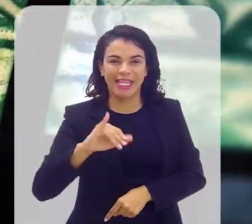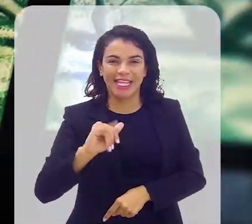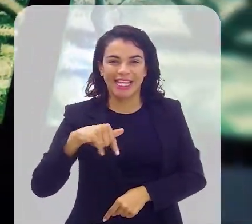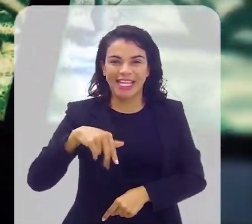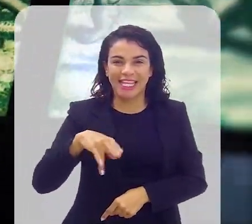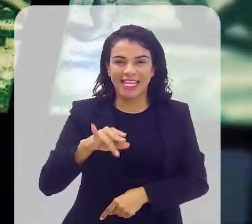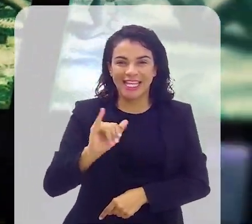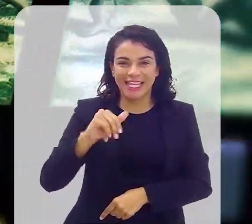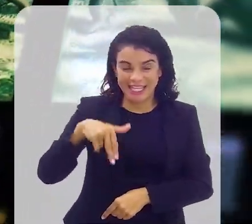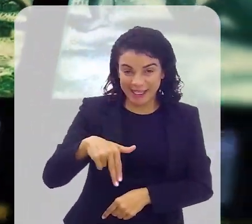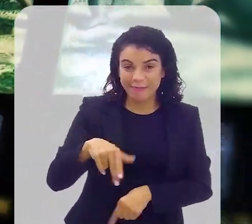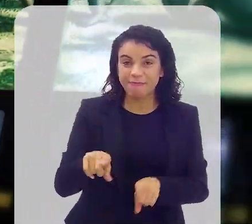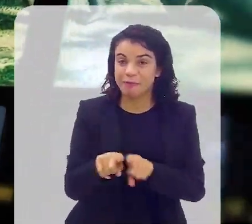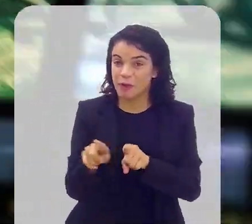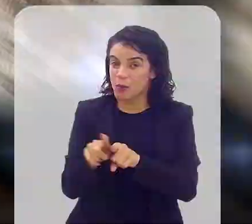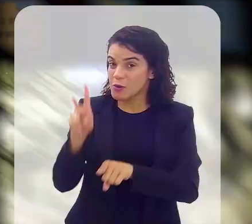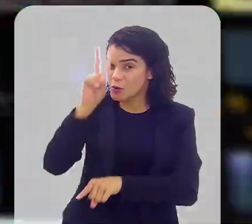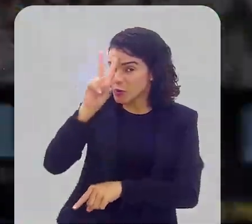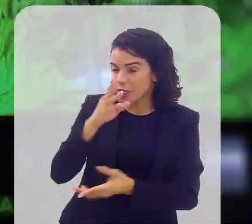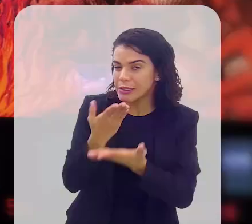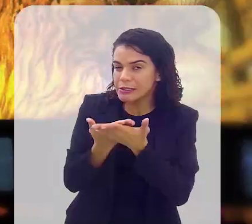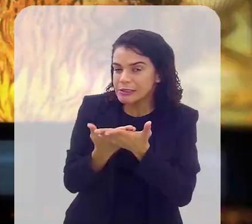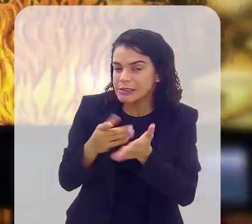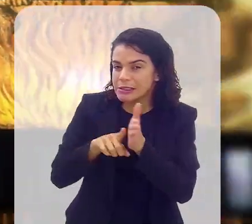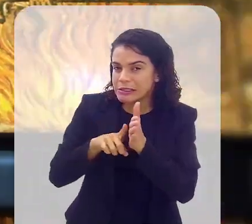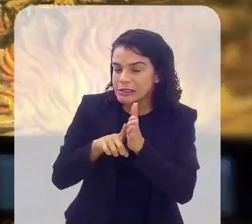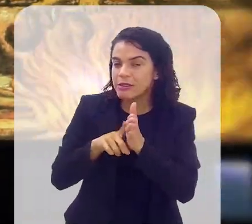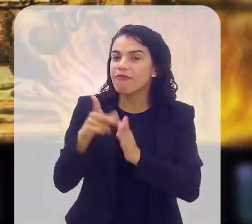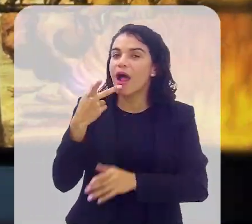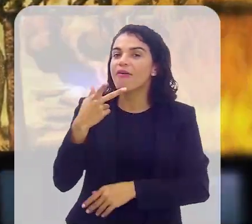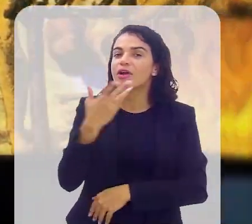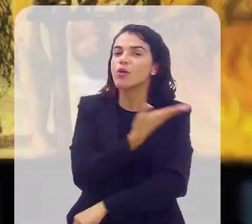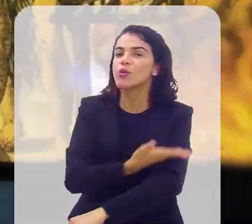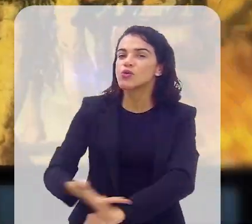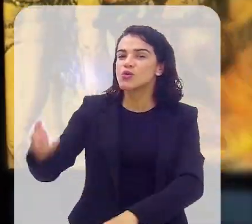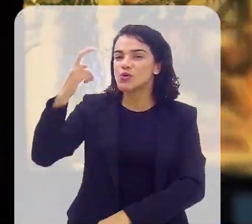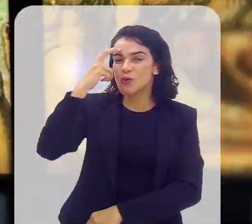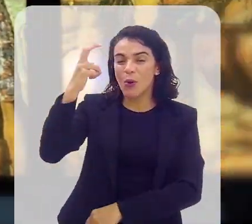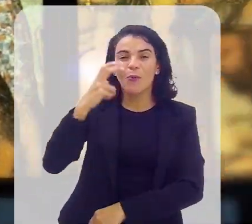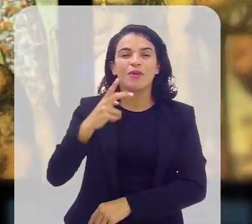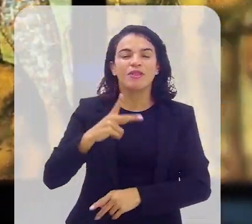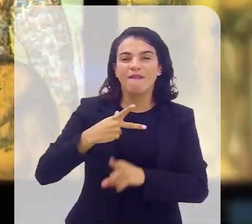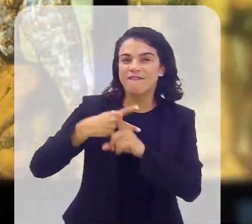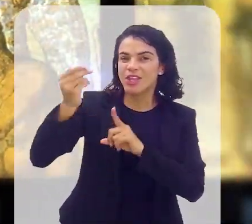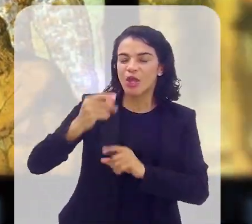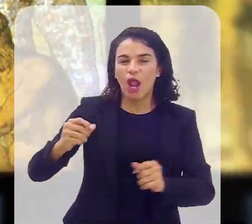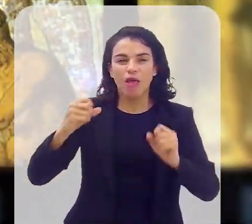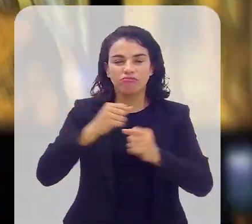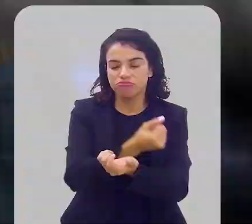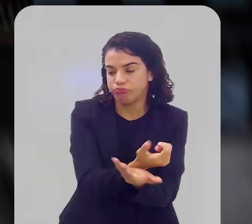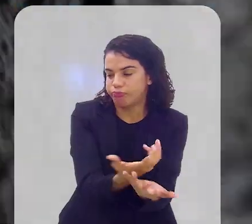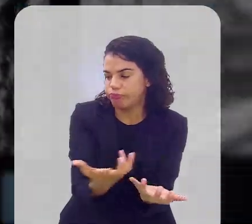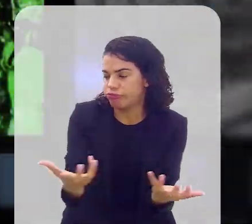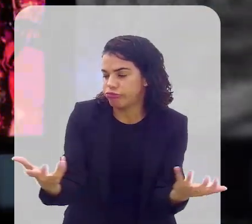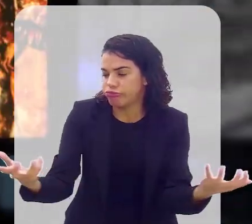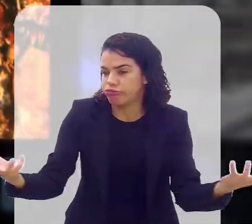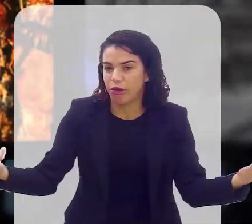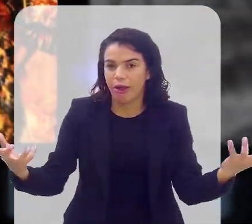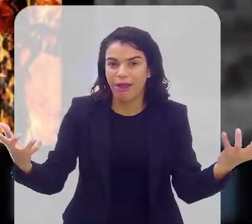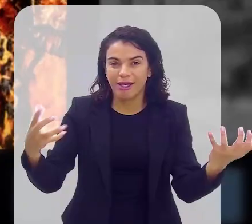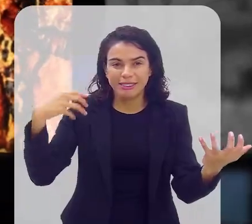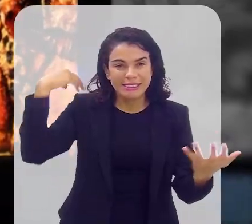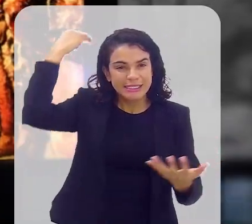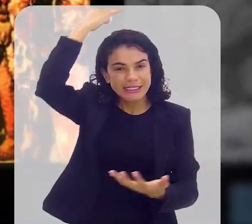tupiniquins, para o interior do estado. Os historiadores contam que os tupinambás tinham o costume de comemorar a vitória nas guerras com um